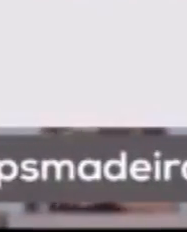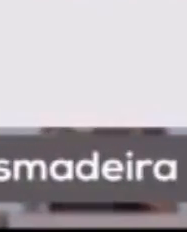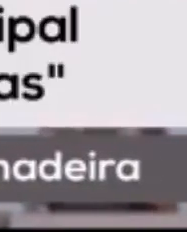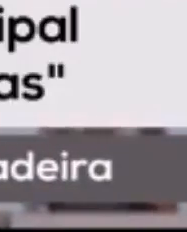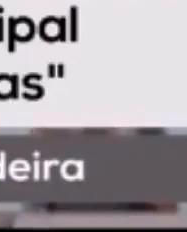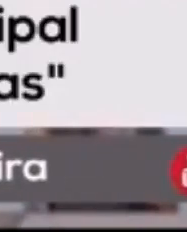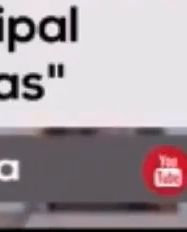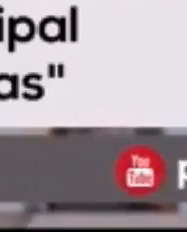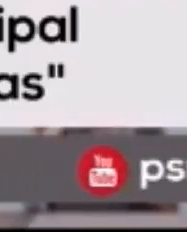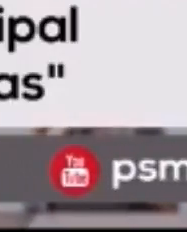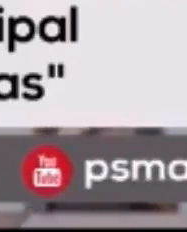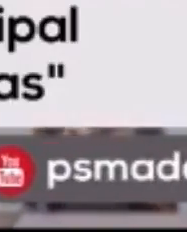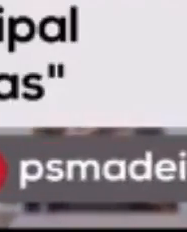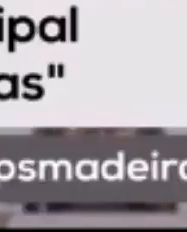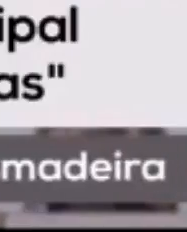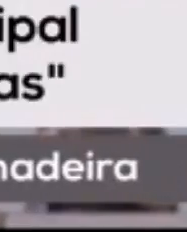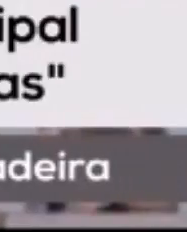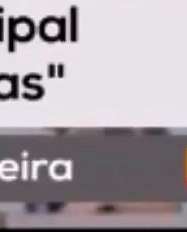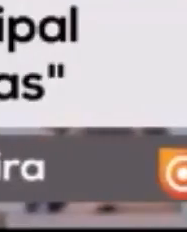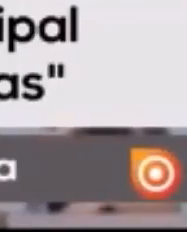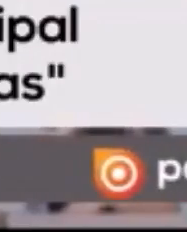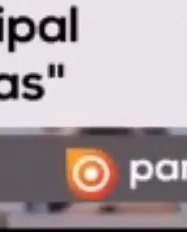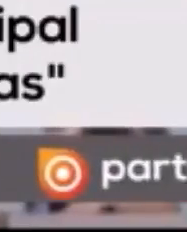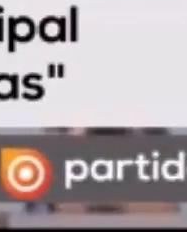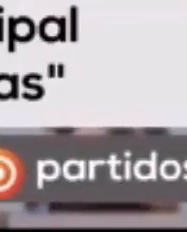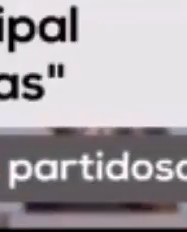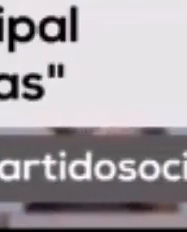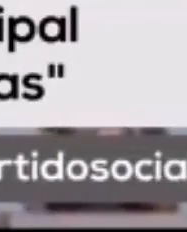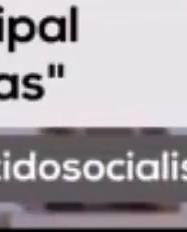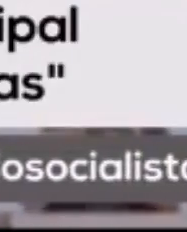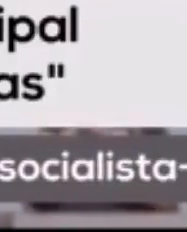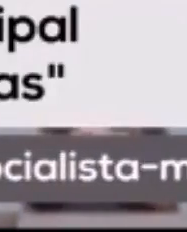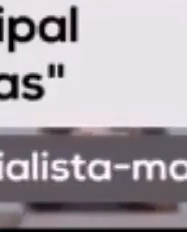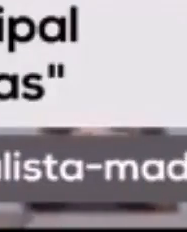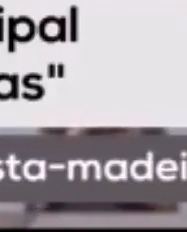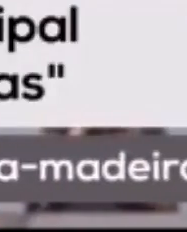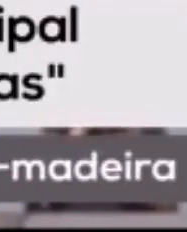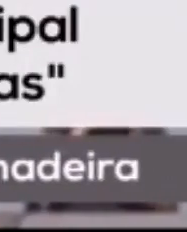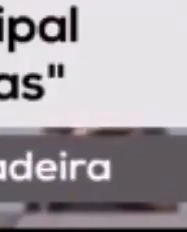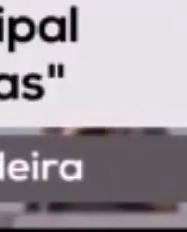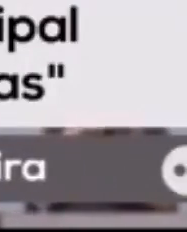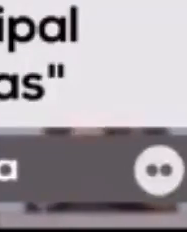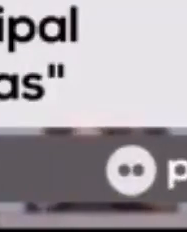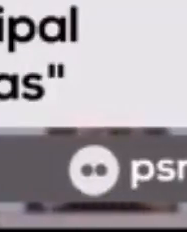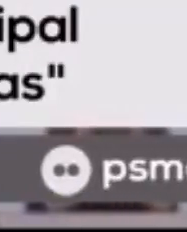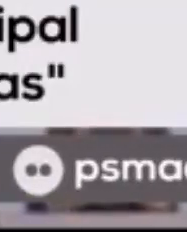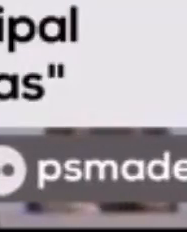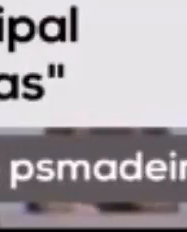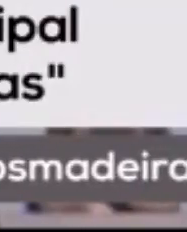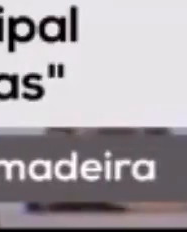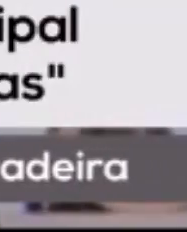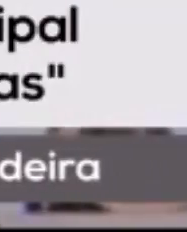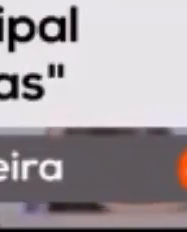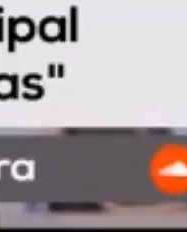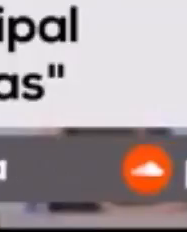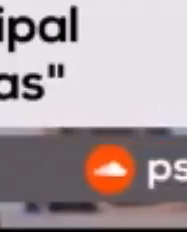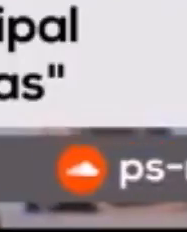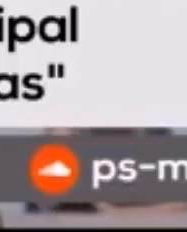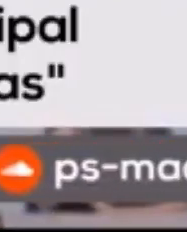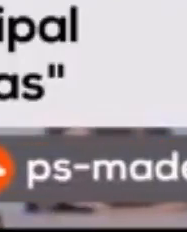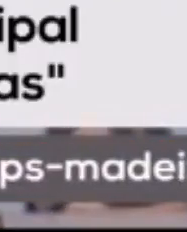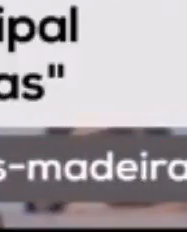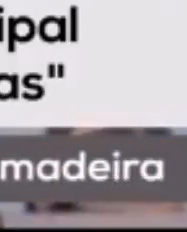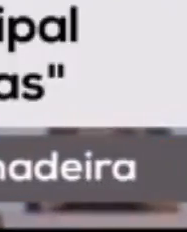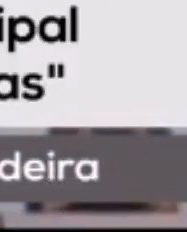Açores, bem como também uma alteração relativamente à possibilidade também de nós subsidiarmos três passagens aéreas, três ligações